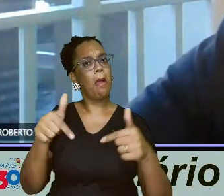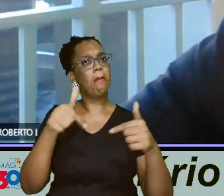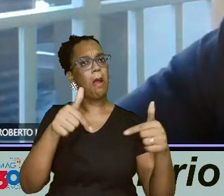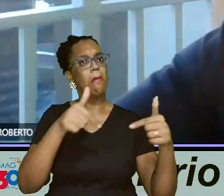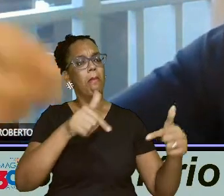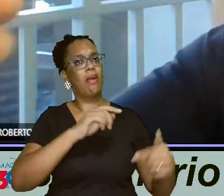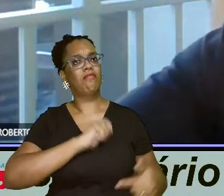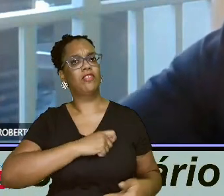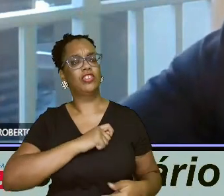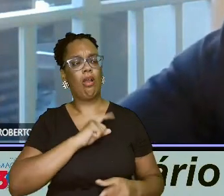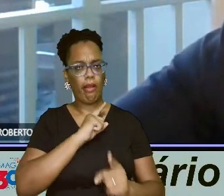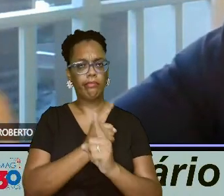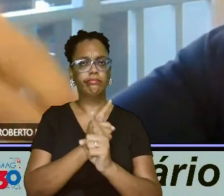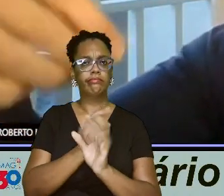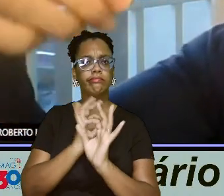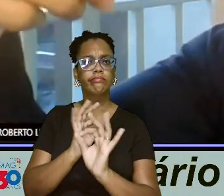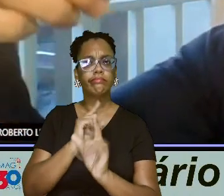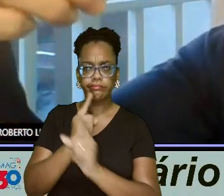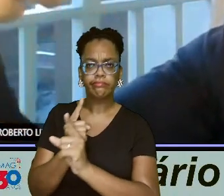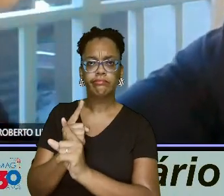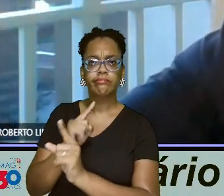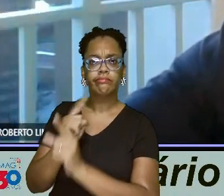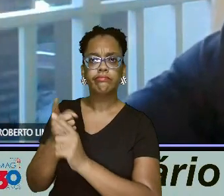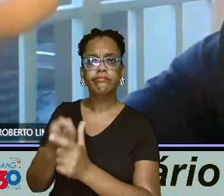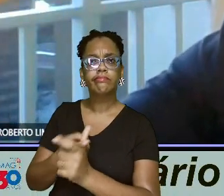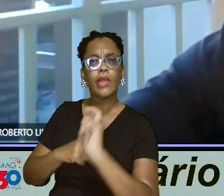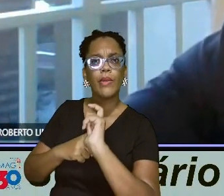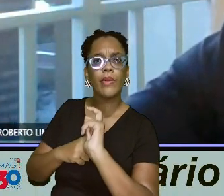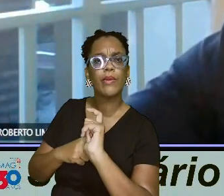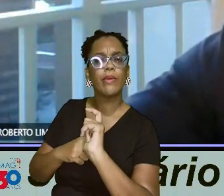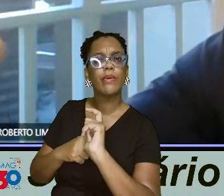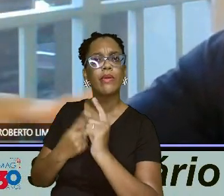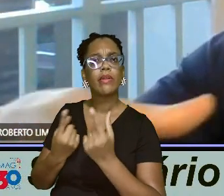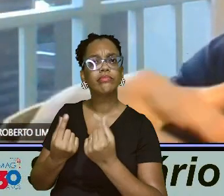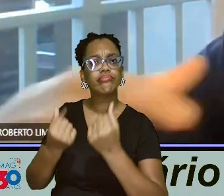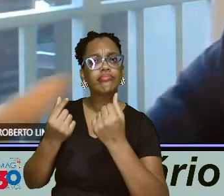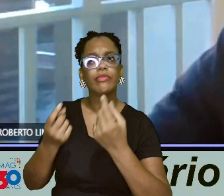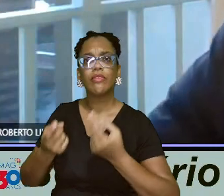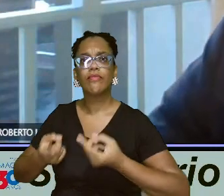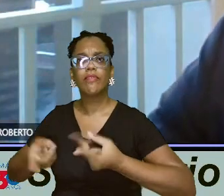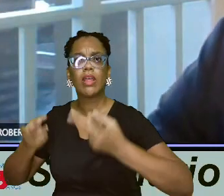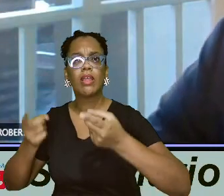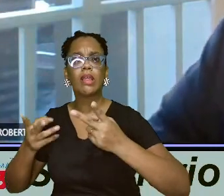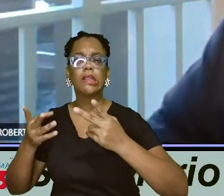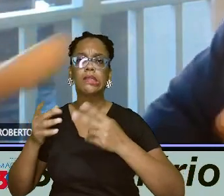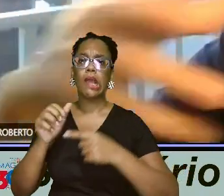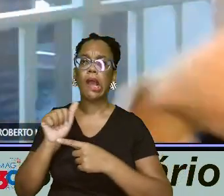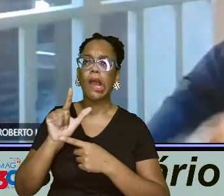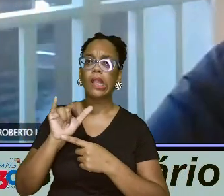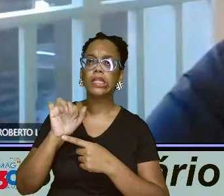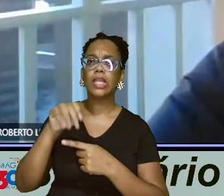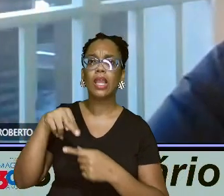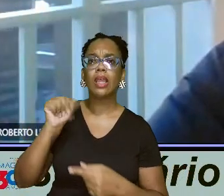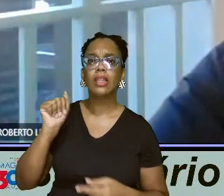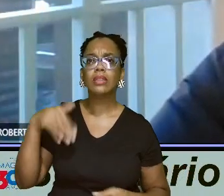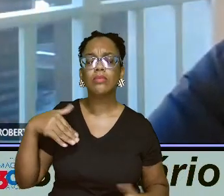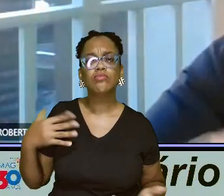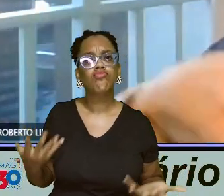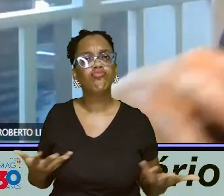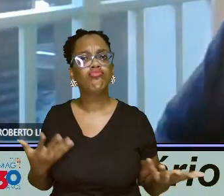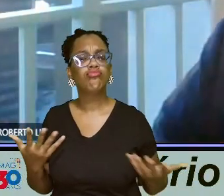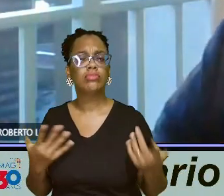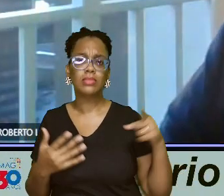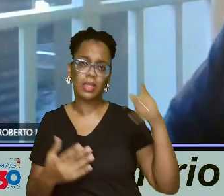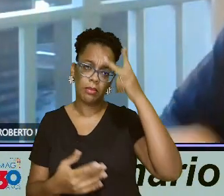encontram bens, penhoram, vendem, alienam-se esses bens e o credor é satisfeito.